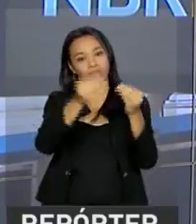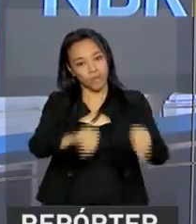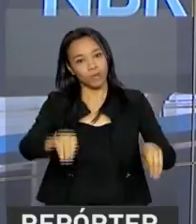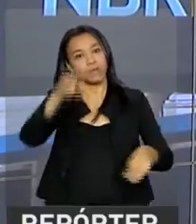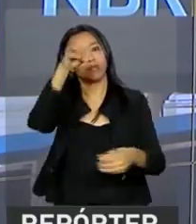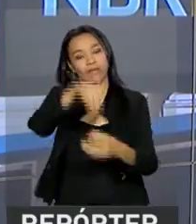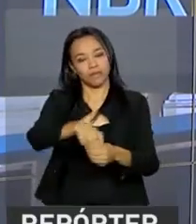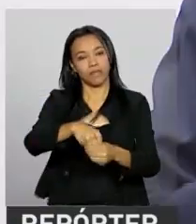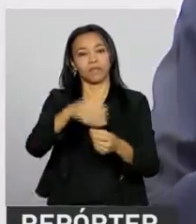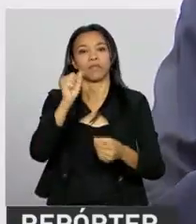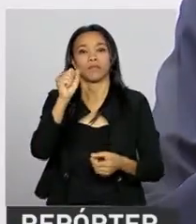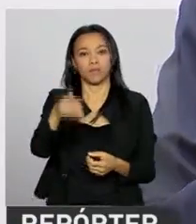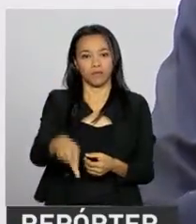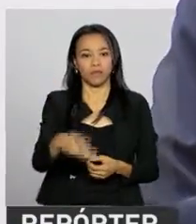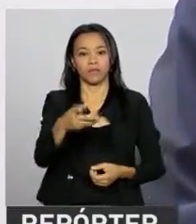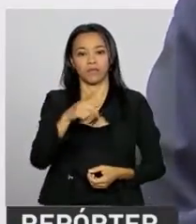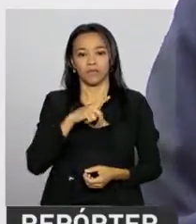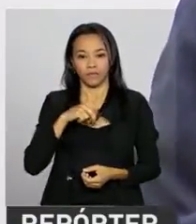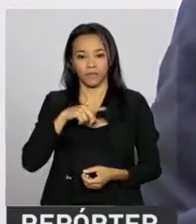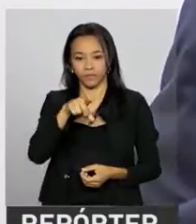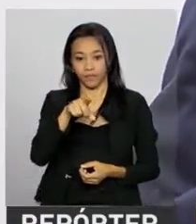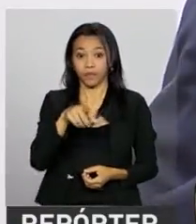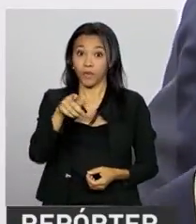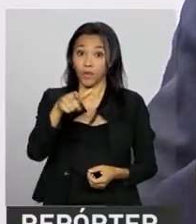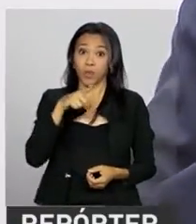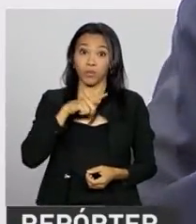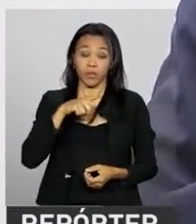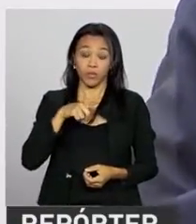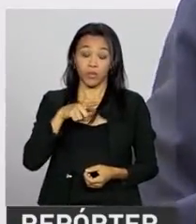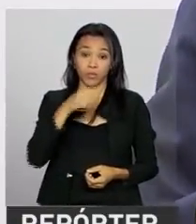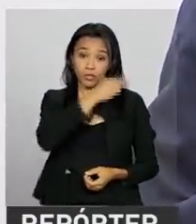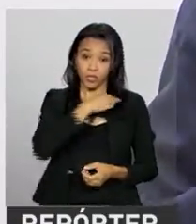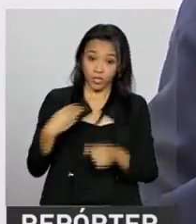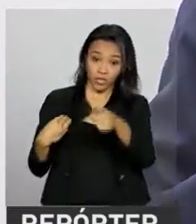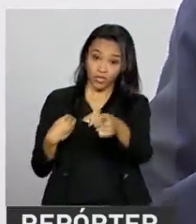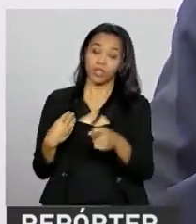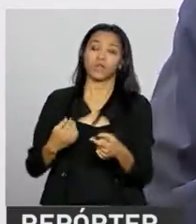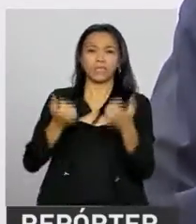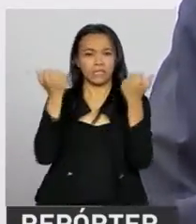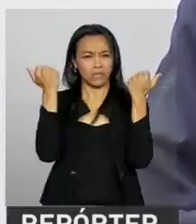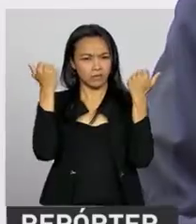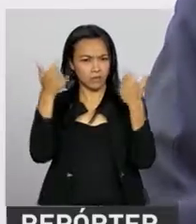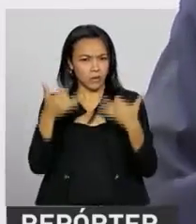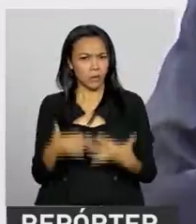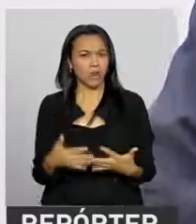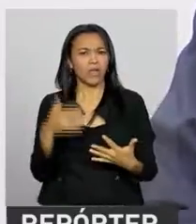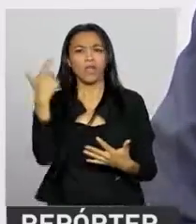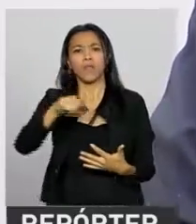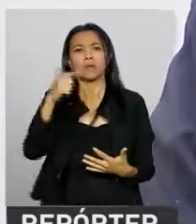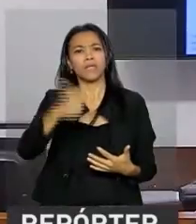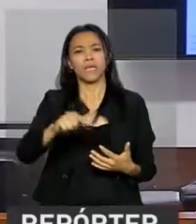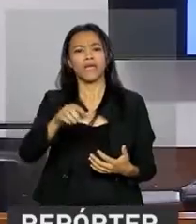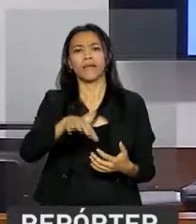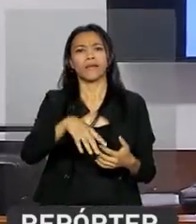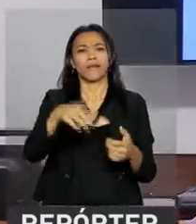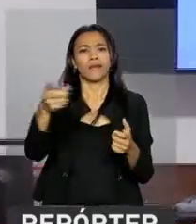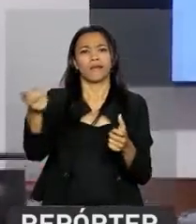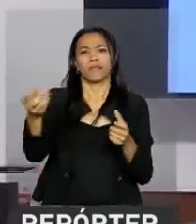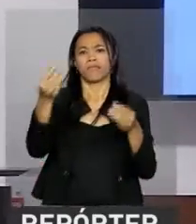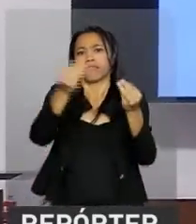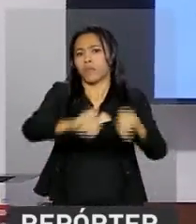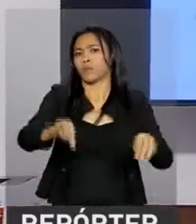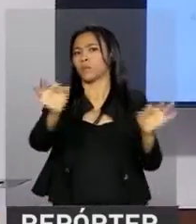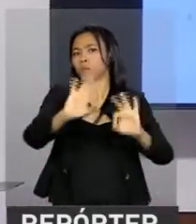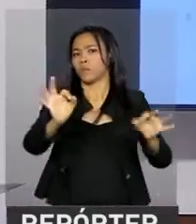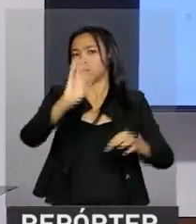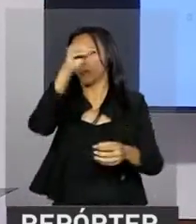Previdência. O ministro contestou os argumentos de que não existe déficit na Previdência Social. De acordo com